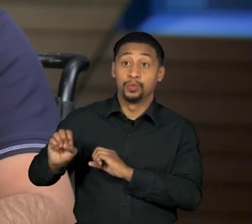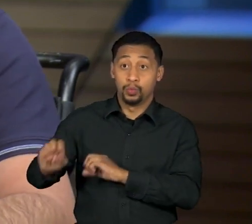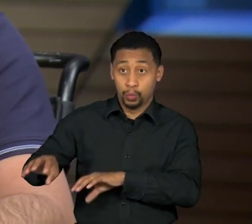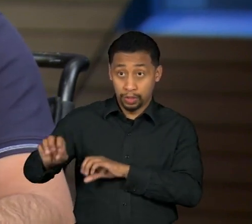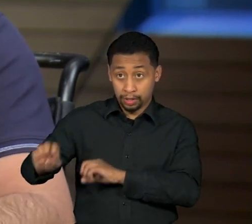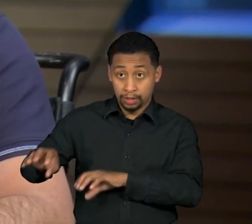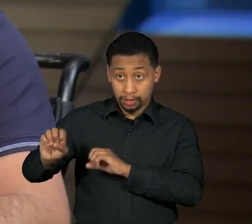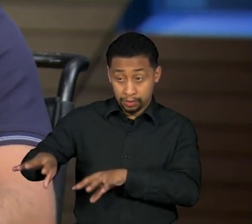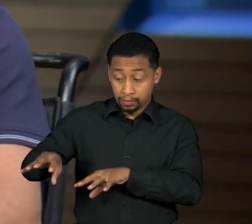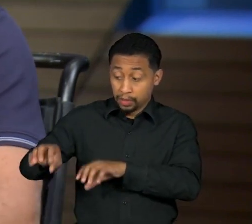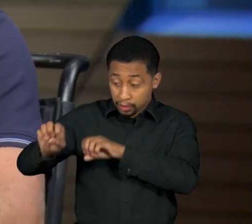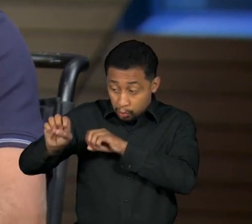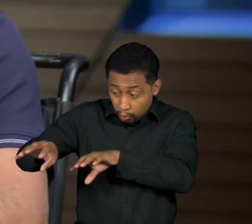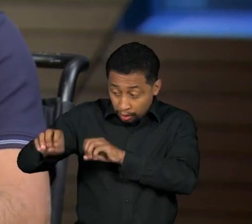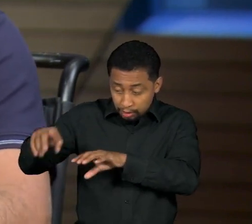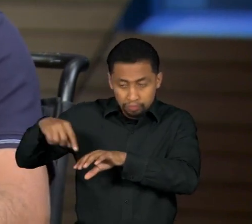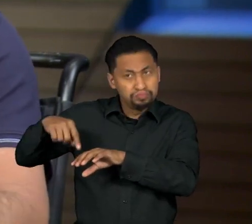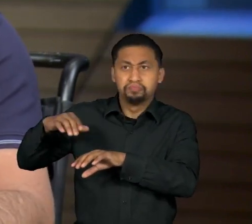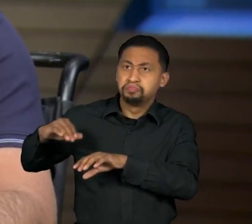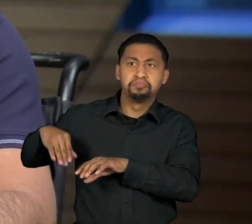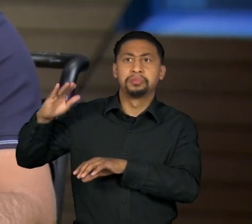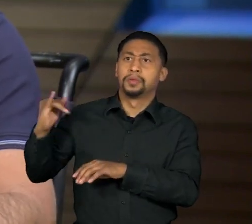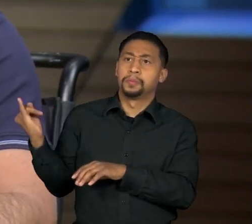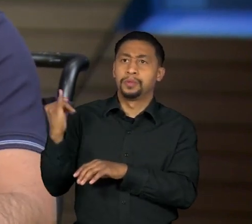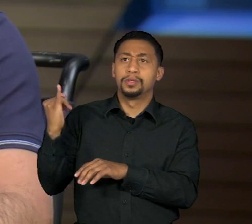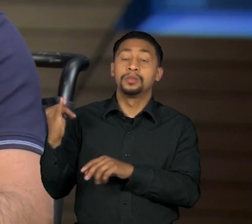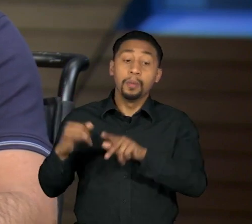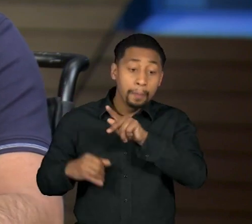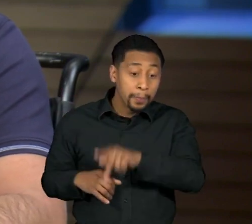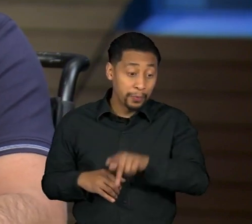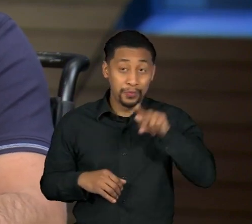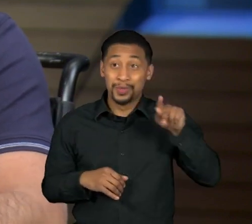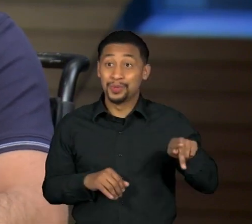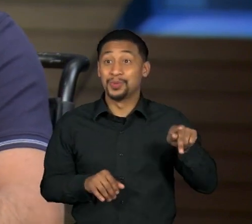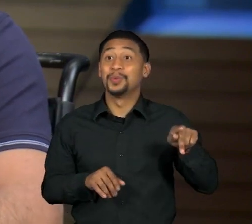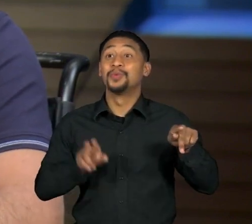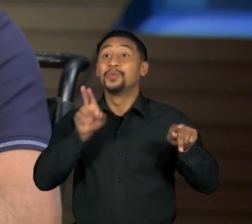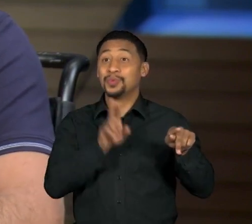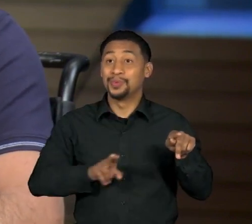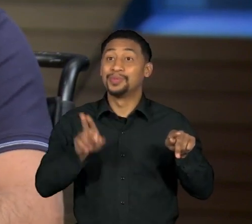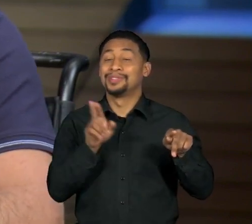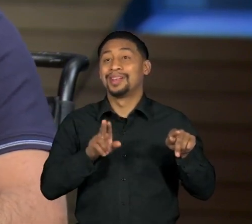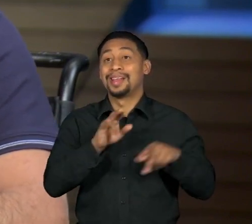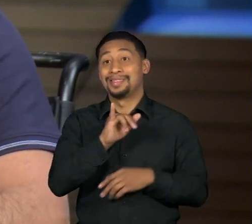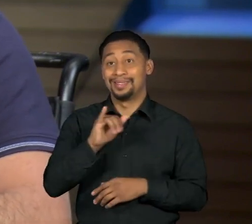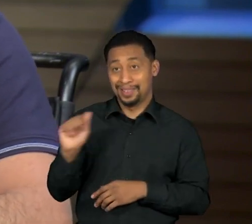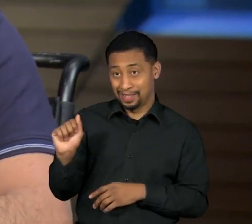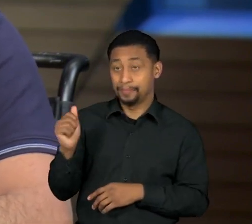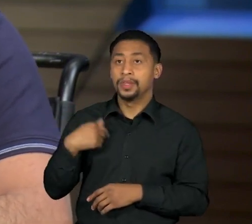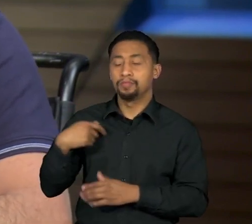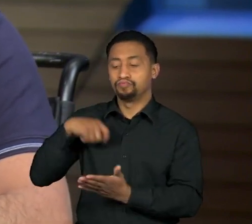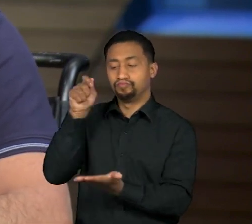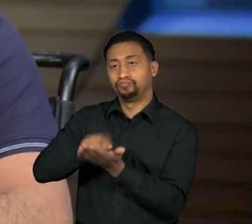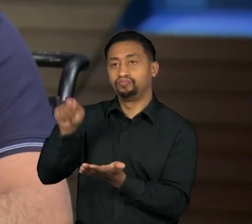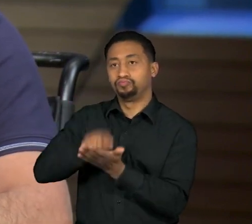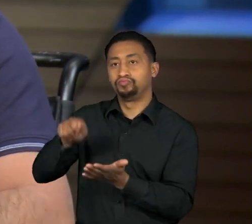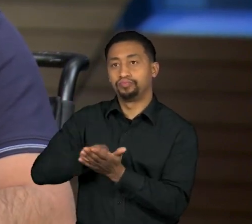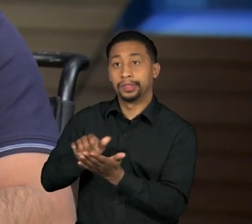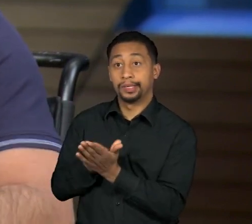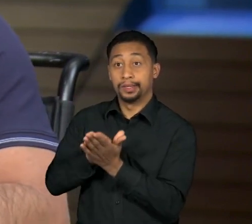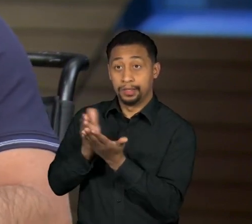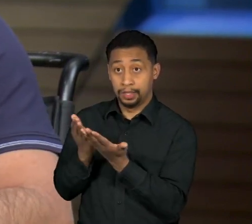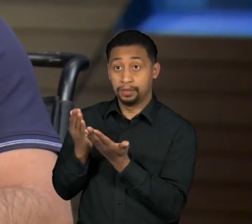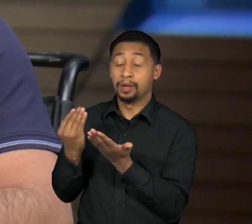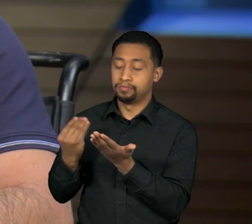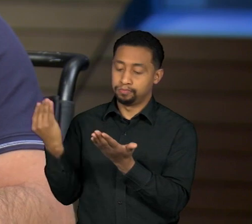tópicos muito importante hoje em dia, como que professores podem utilizar. Eu fiz um livro recentemente e dentro dele eu coloquei